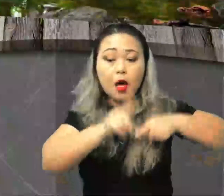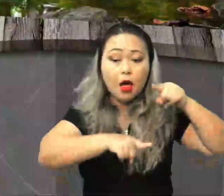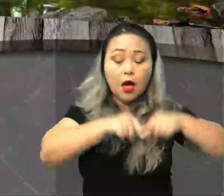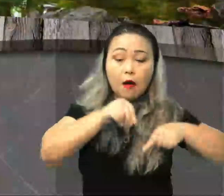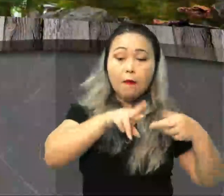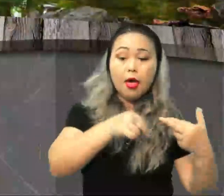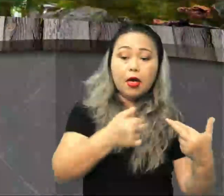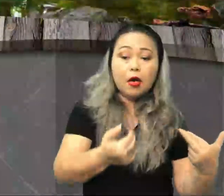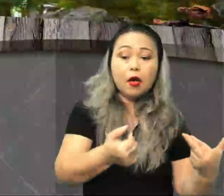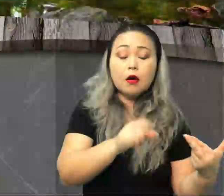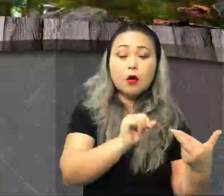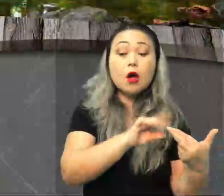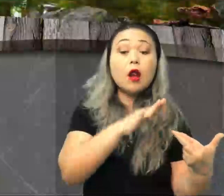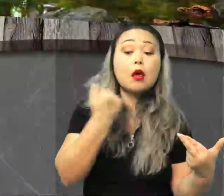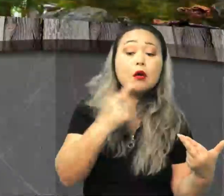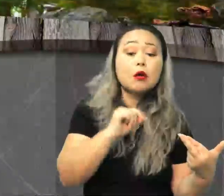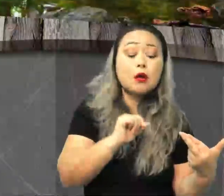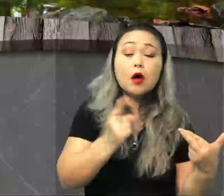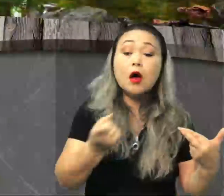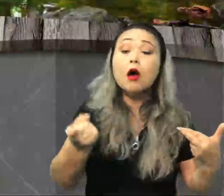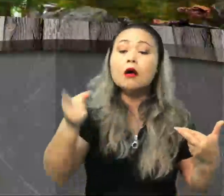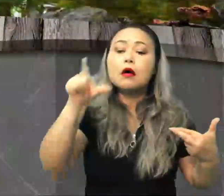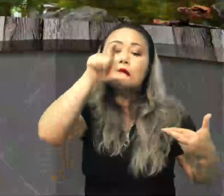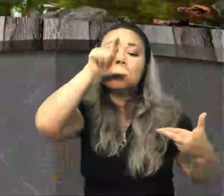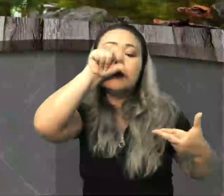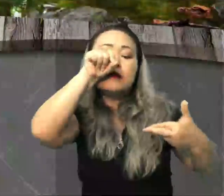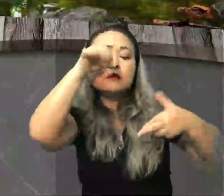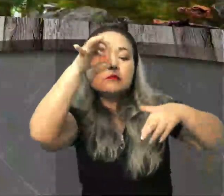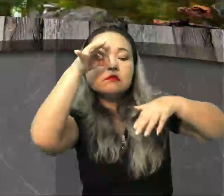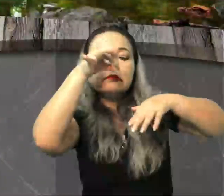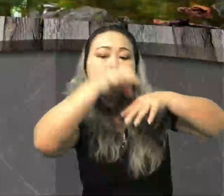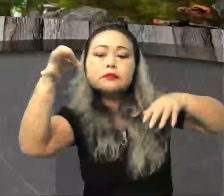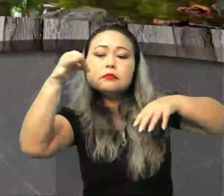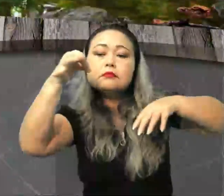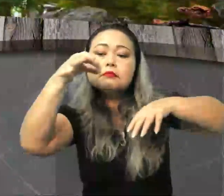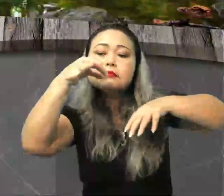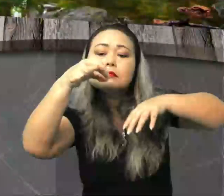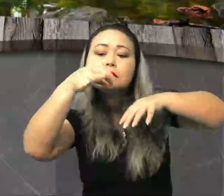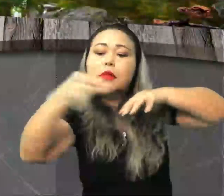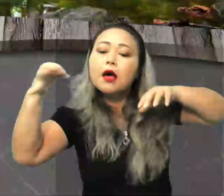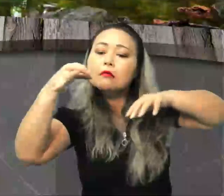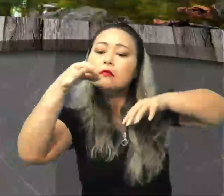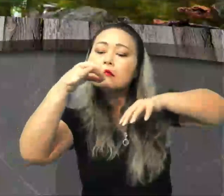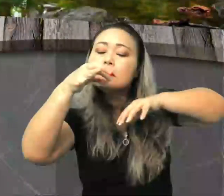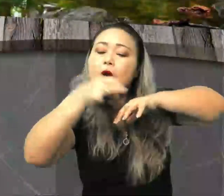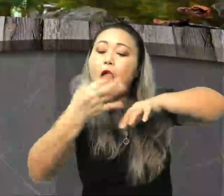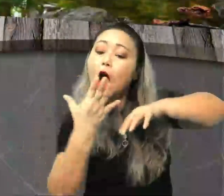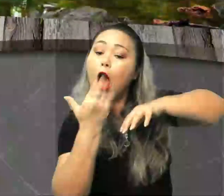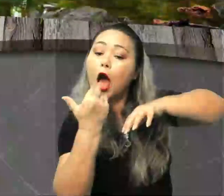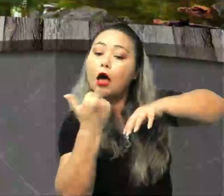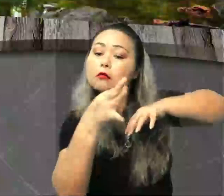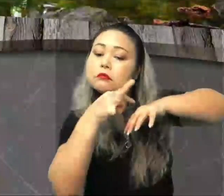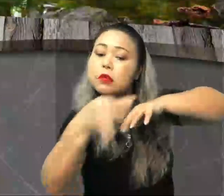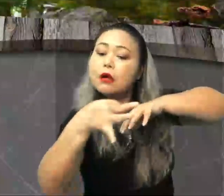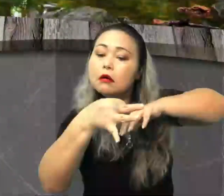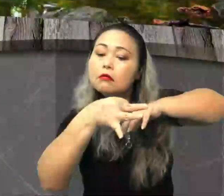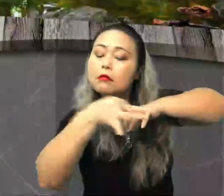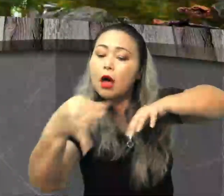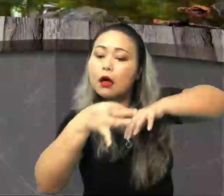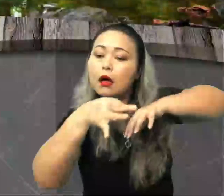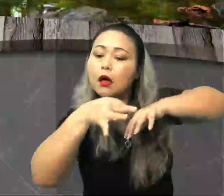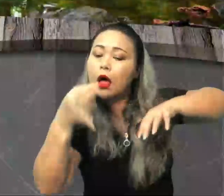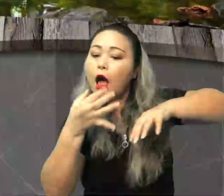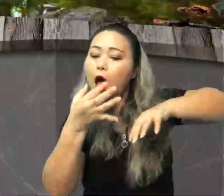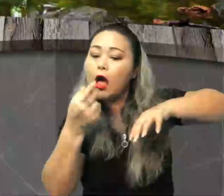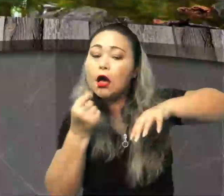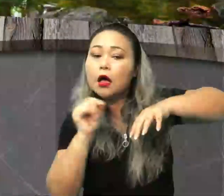matéria, né? Aquele animal morto. Aí vem os abutres, né? Vem esses animais detritívoros que vão começar a